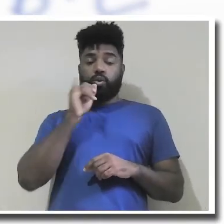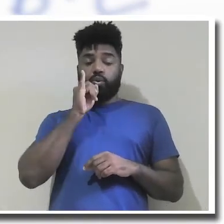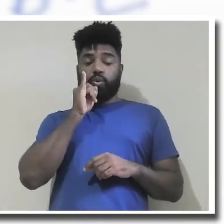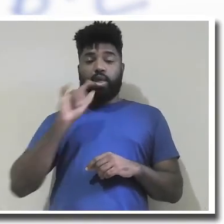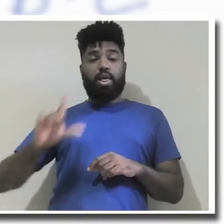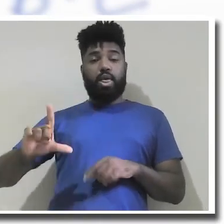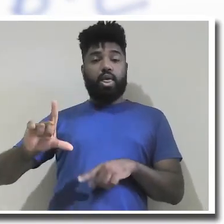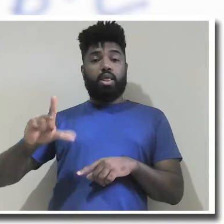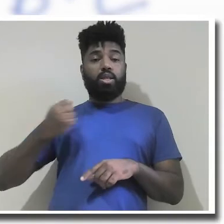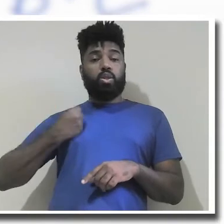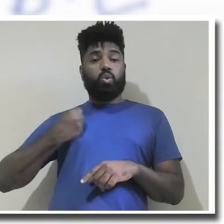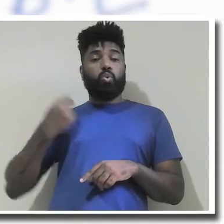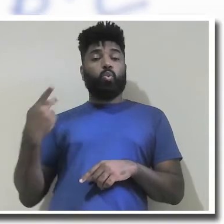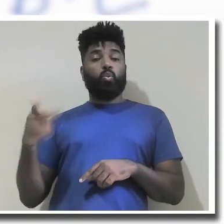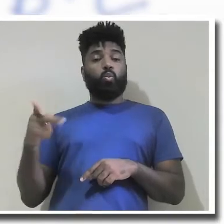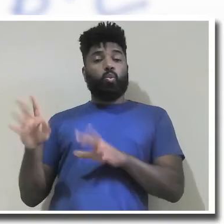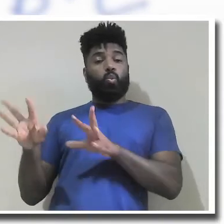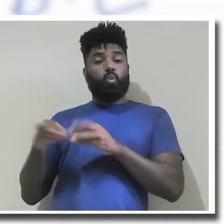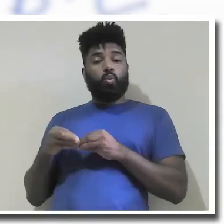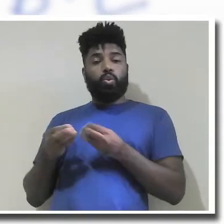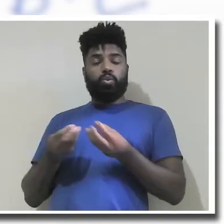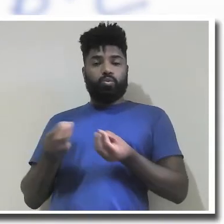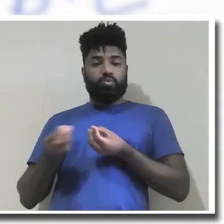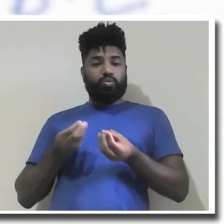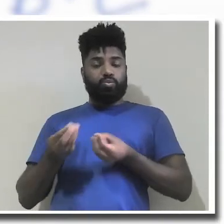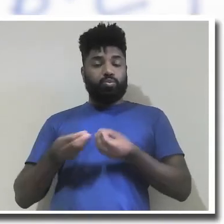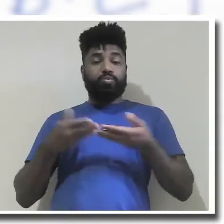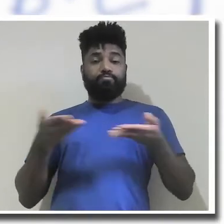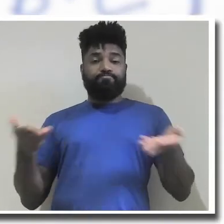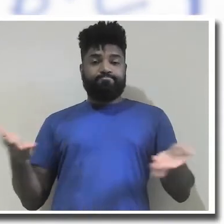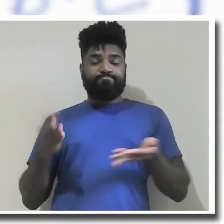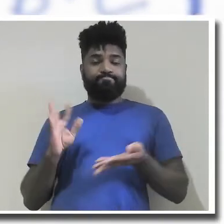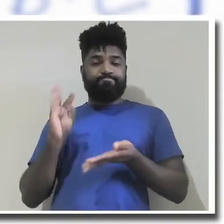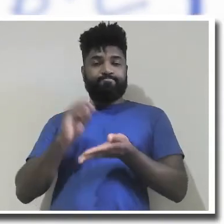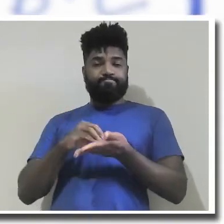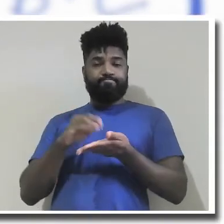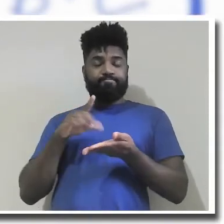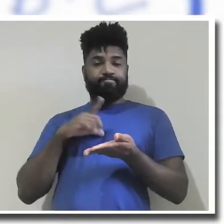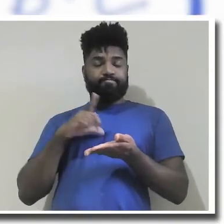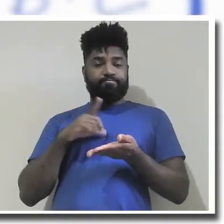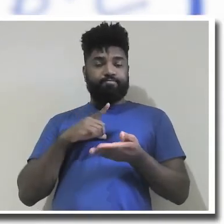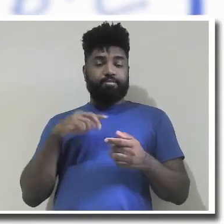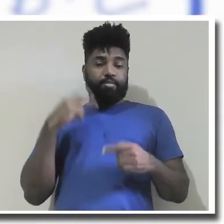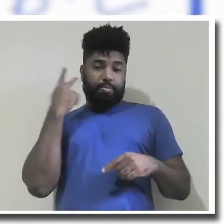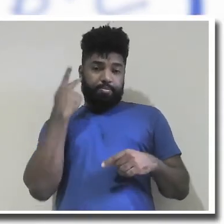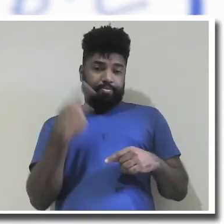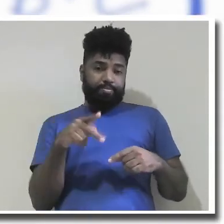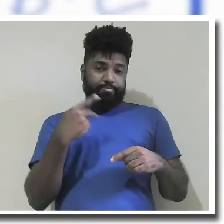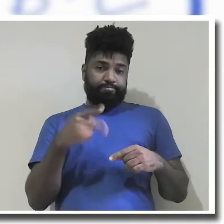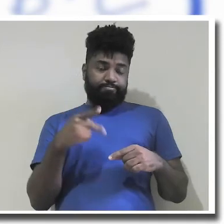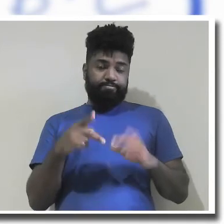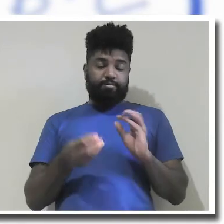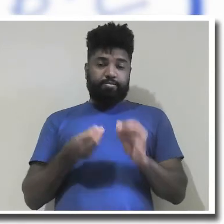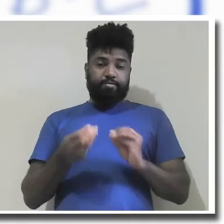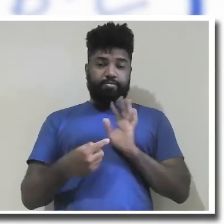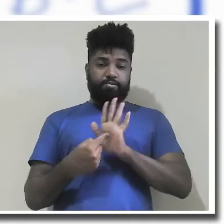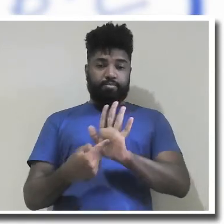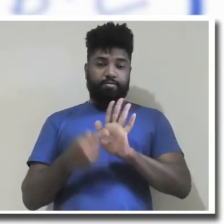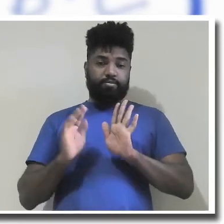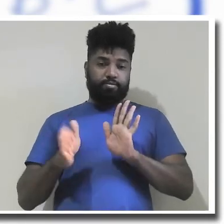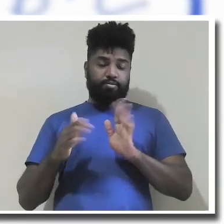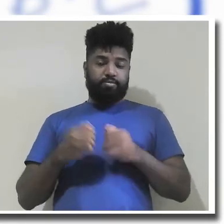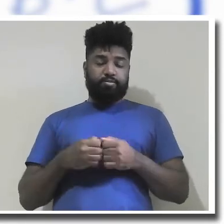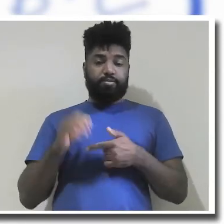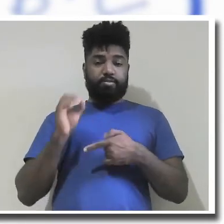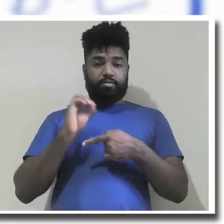L. Para isso, aplicaremos esta propriedade recém-citada. Então, 0